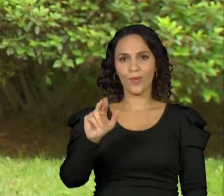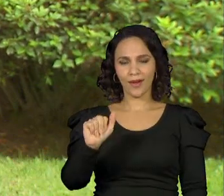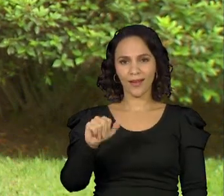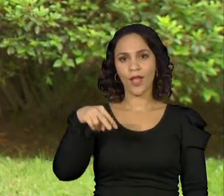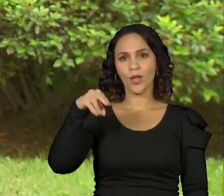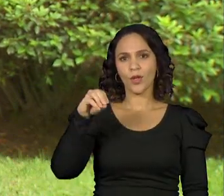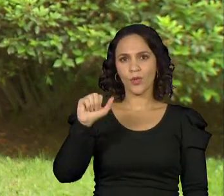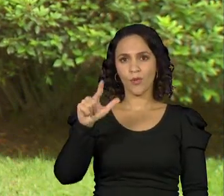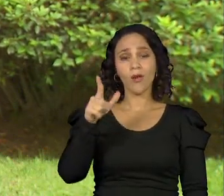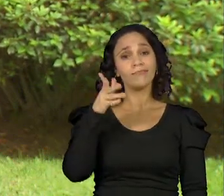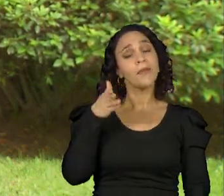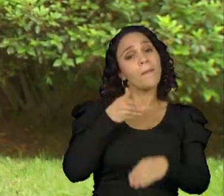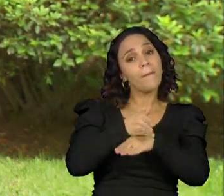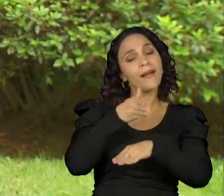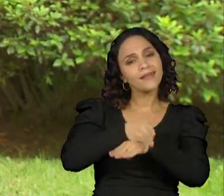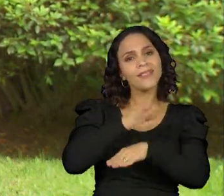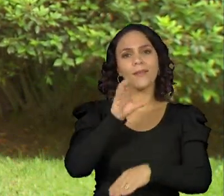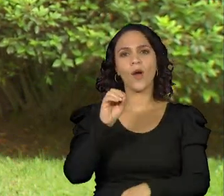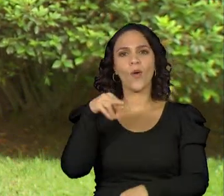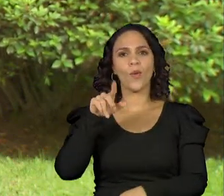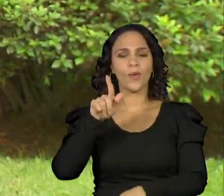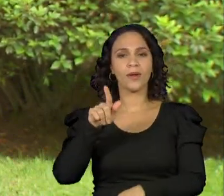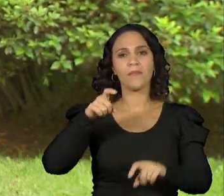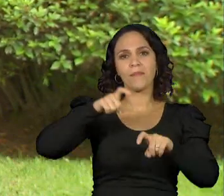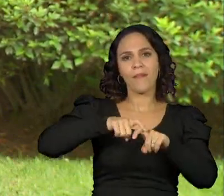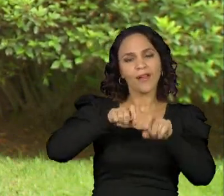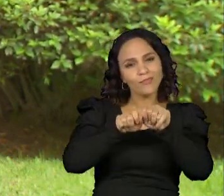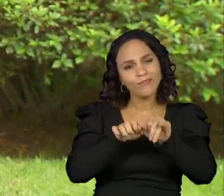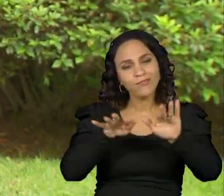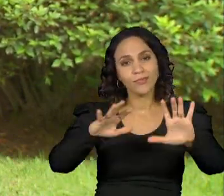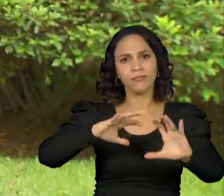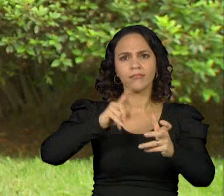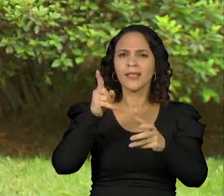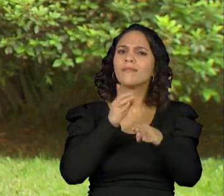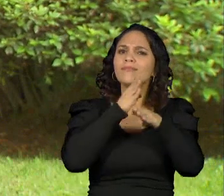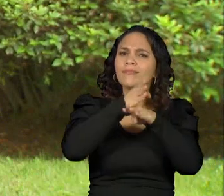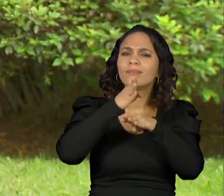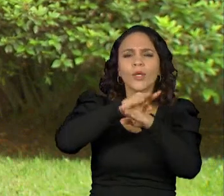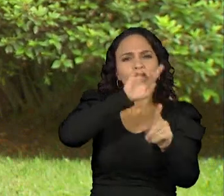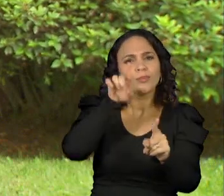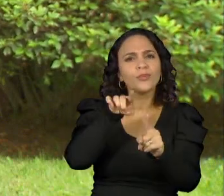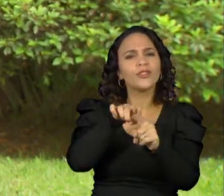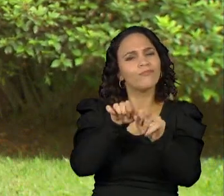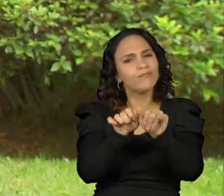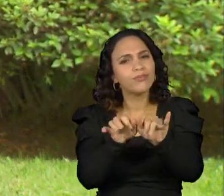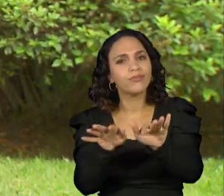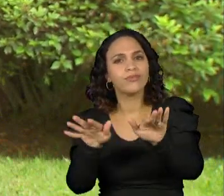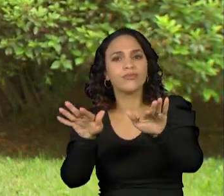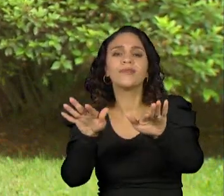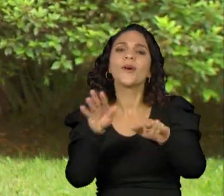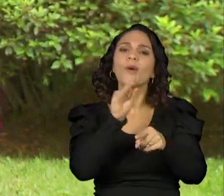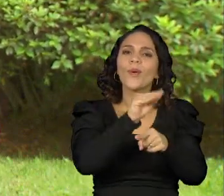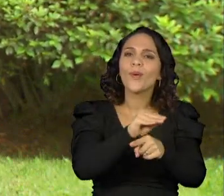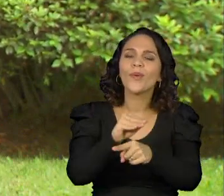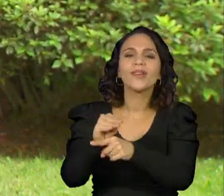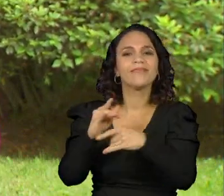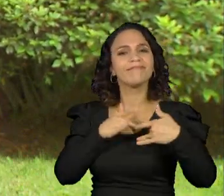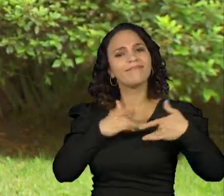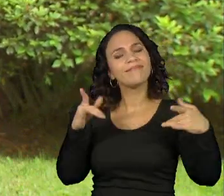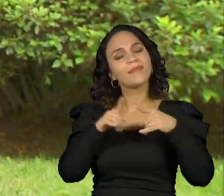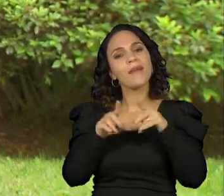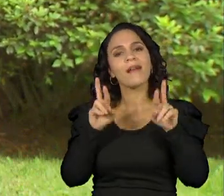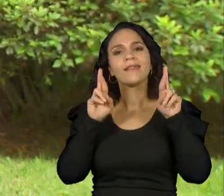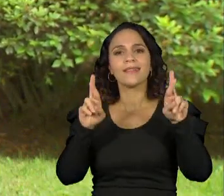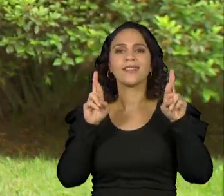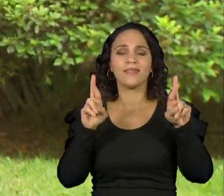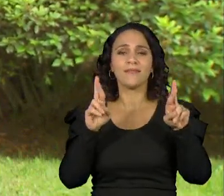Médicos Sem Fronteiras. Ela participou de várias missões internacionais para levar cuidado, afeto e esperança para